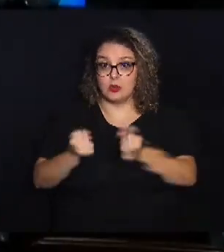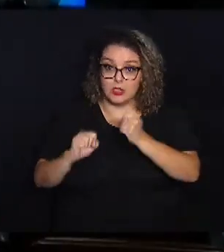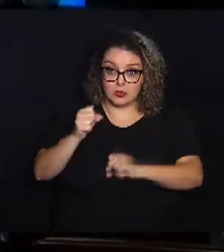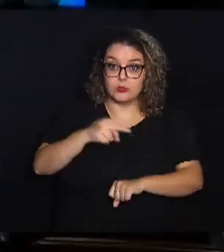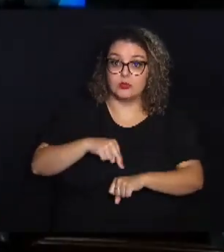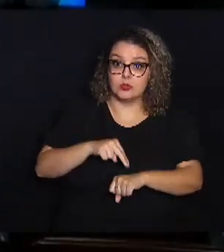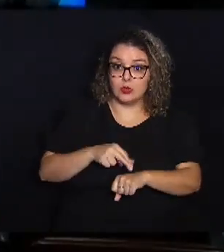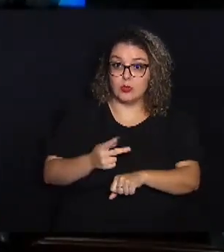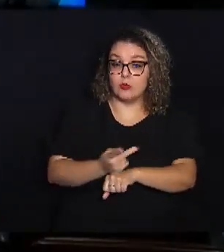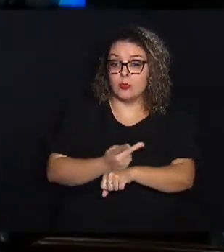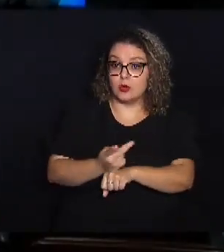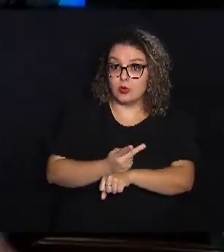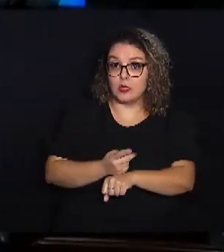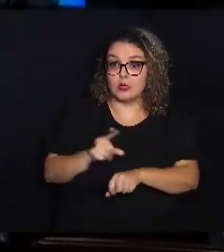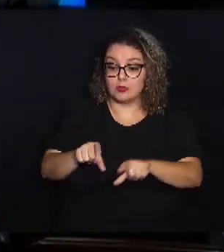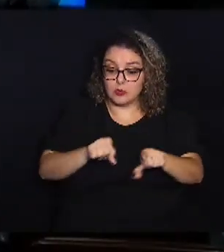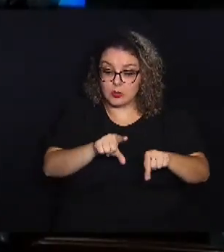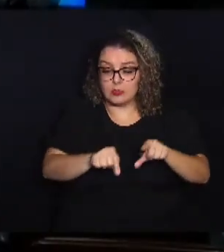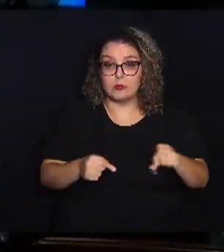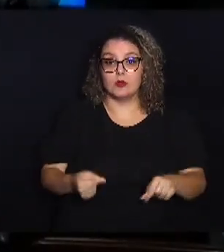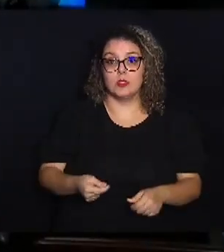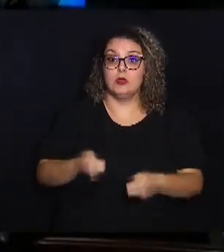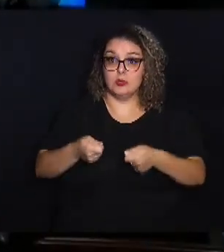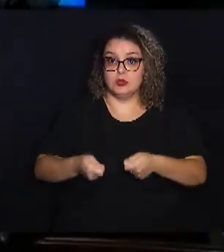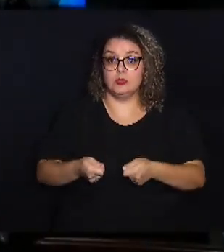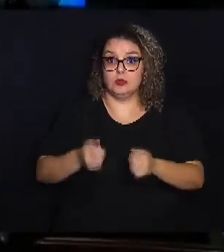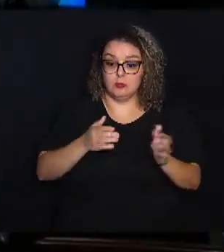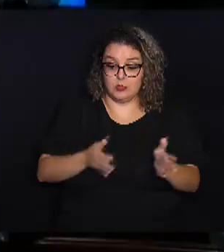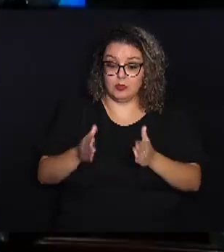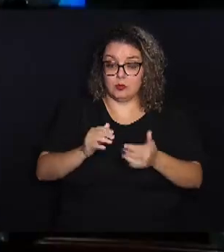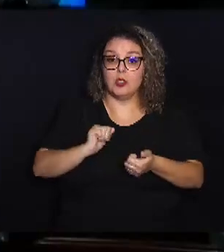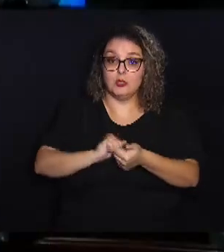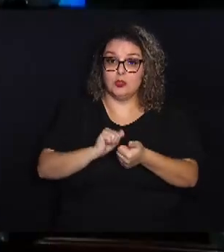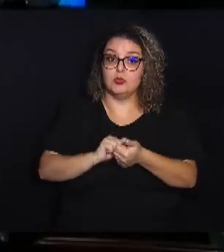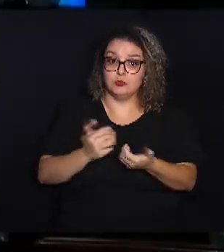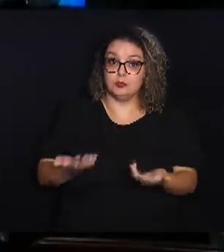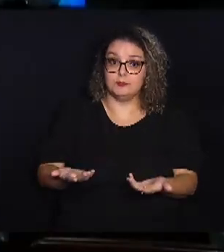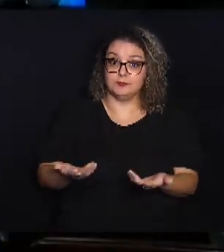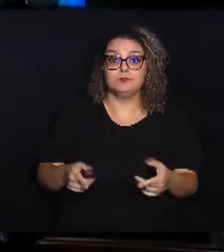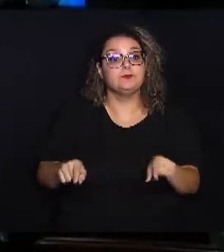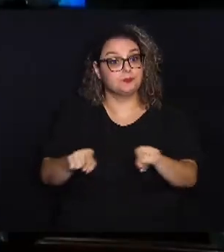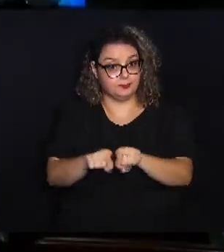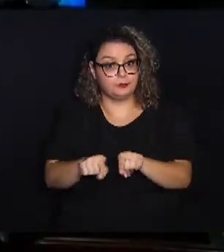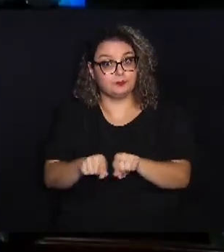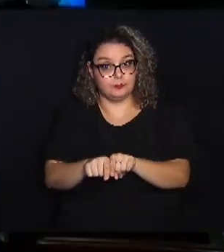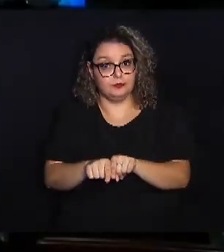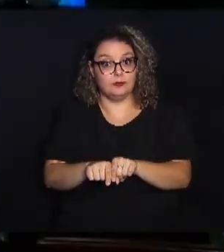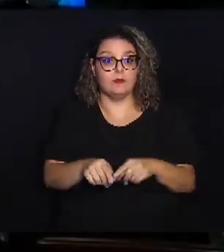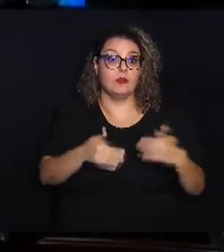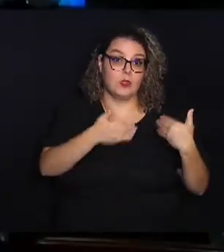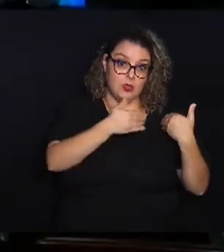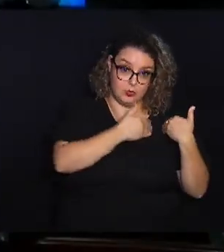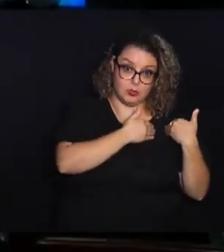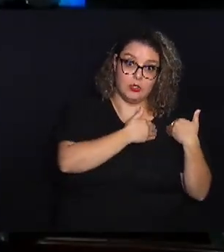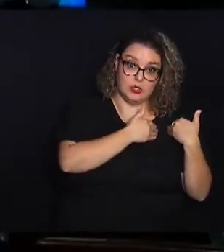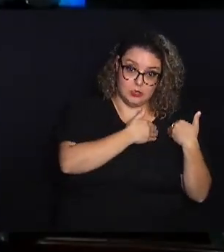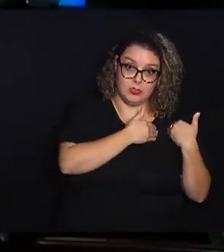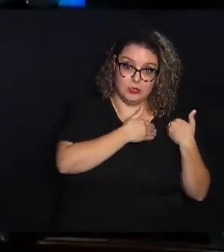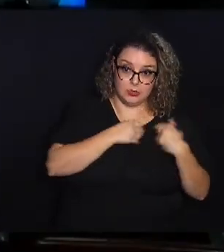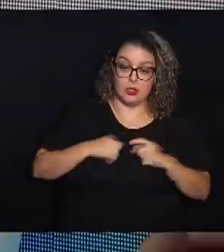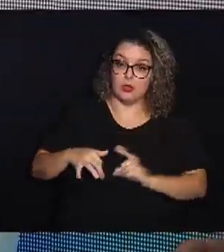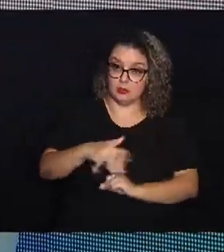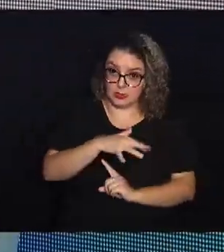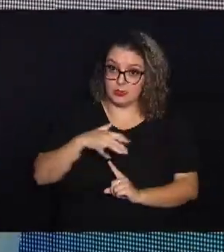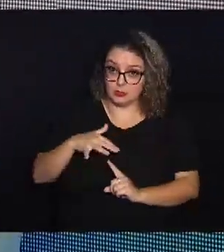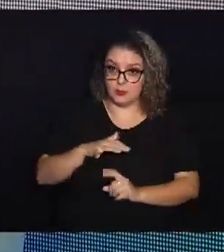busca alternativas que assegurem produtividade com qualidade, também com responsabilidade